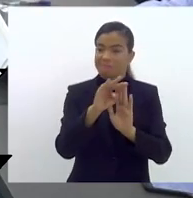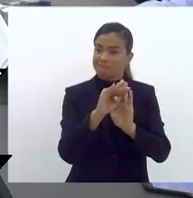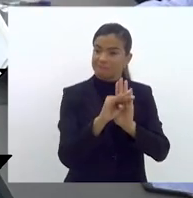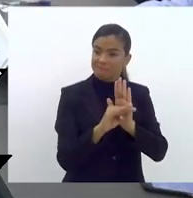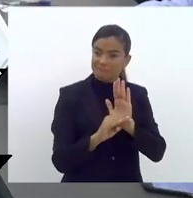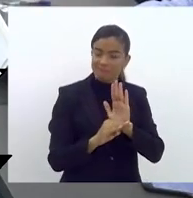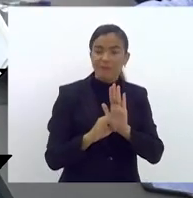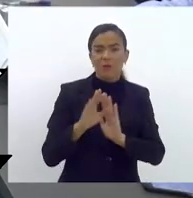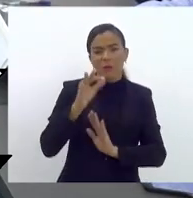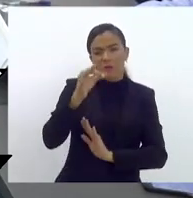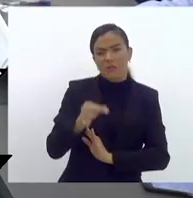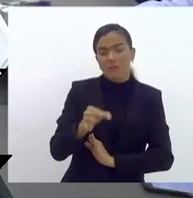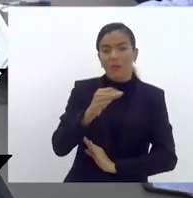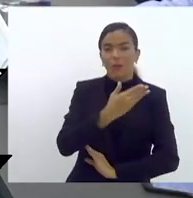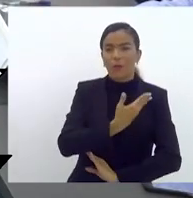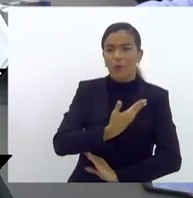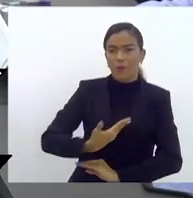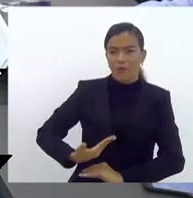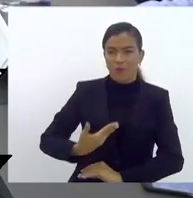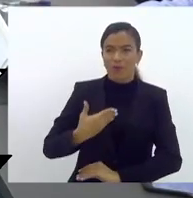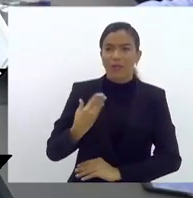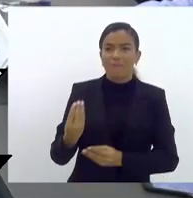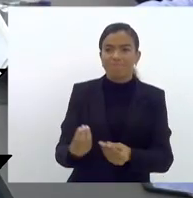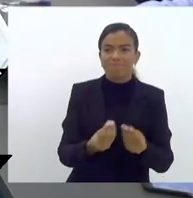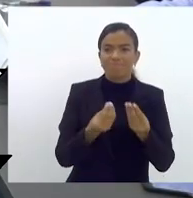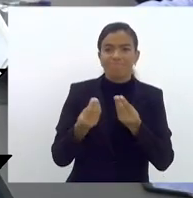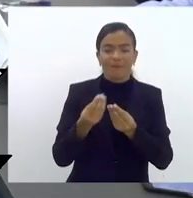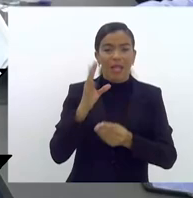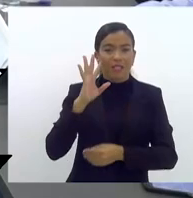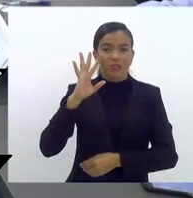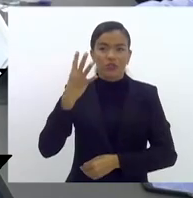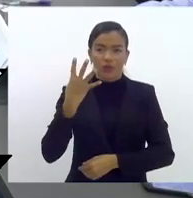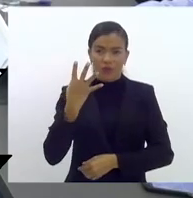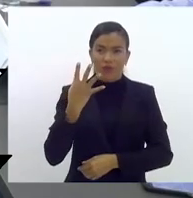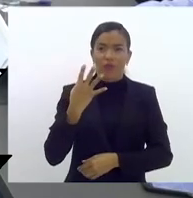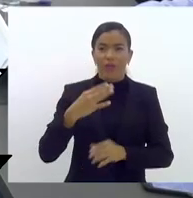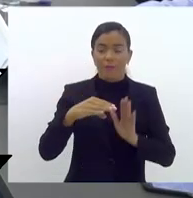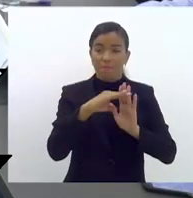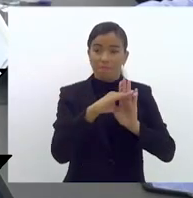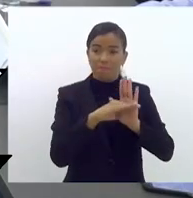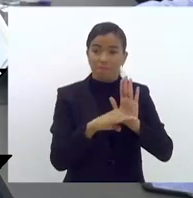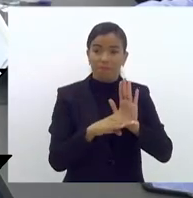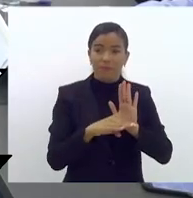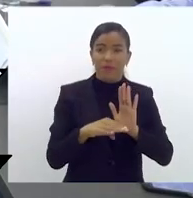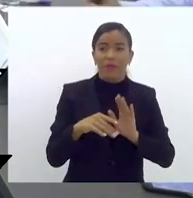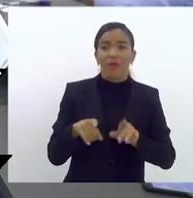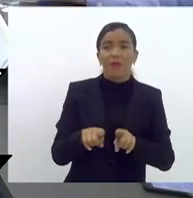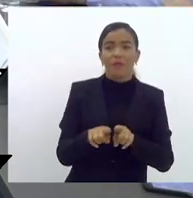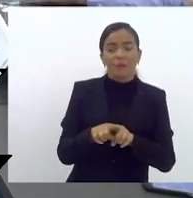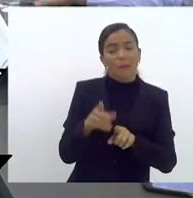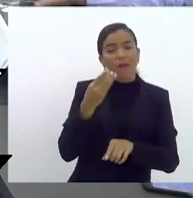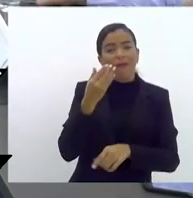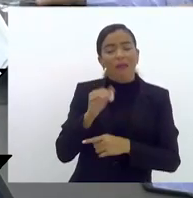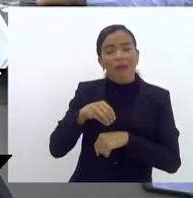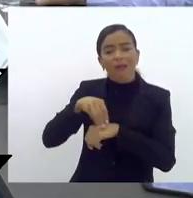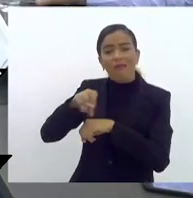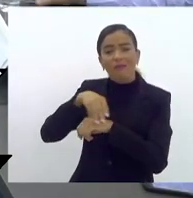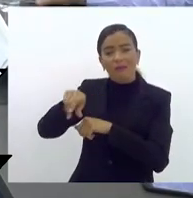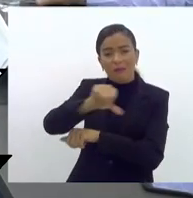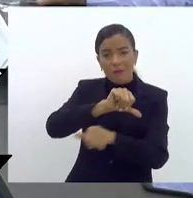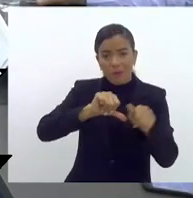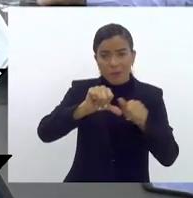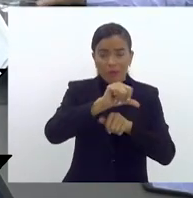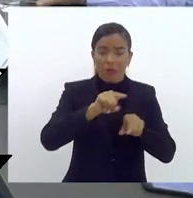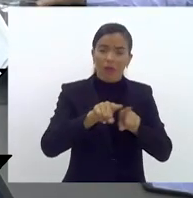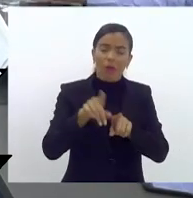que o governador vai resolver a resolver essa mudança e acho que que